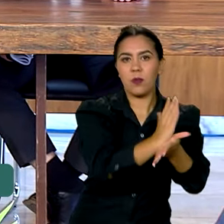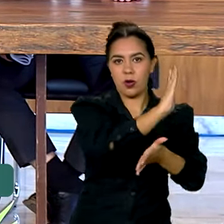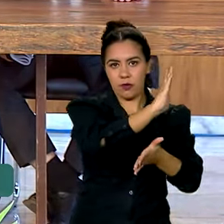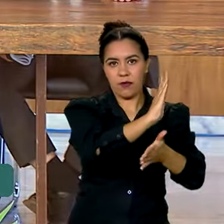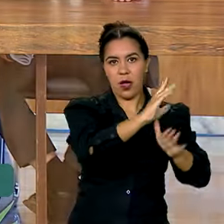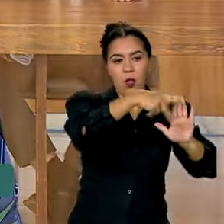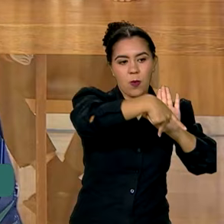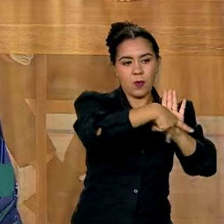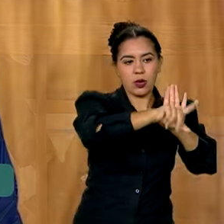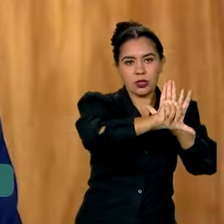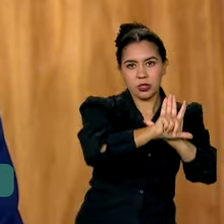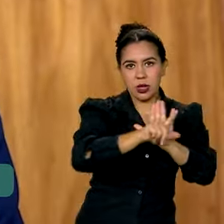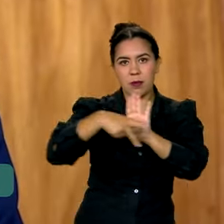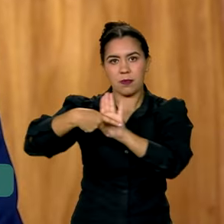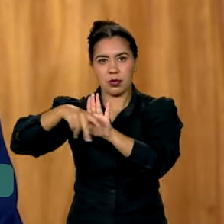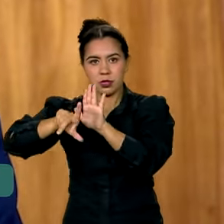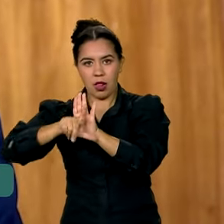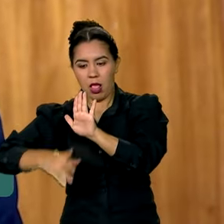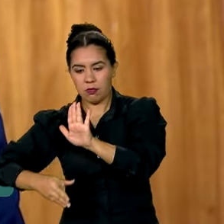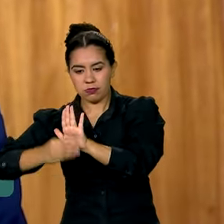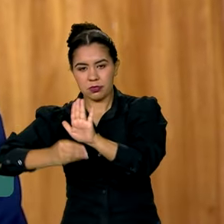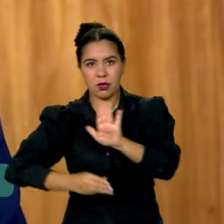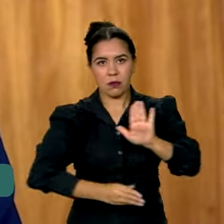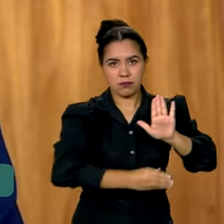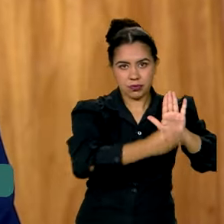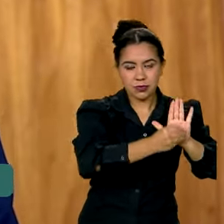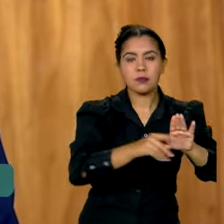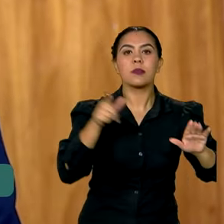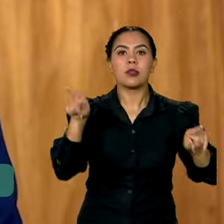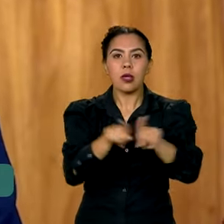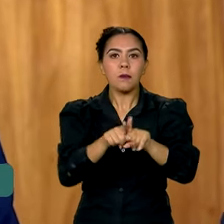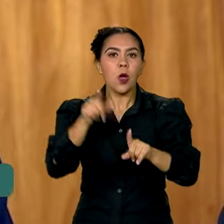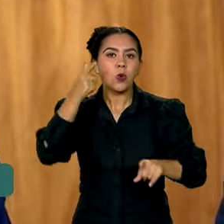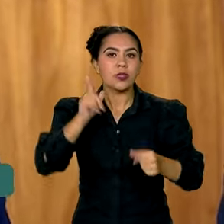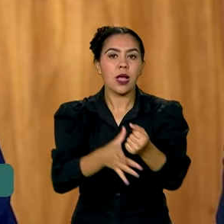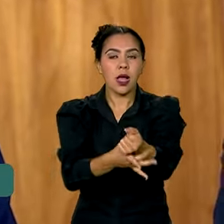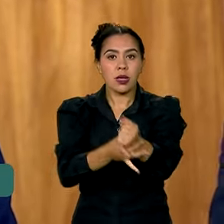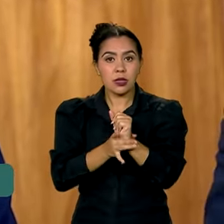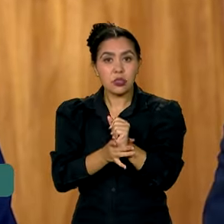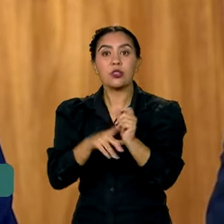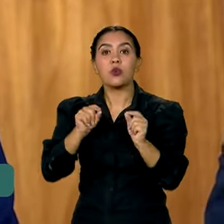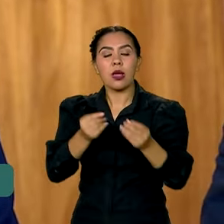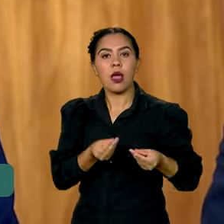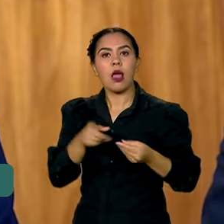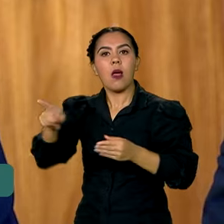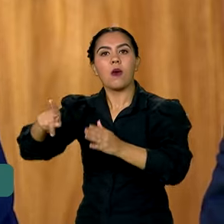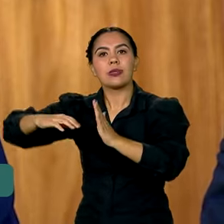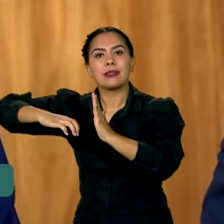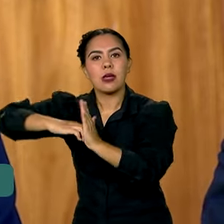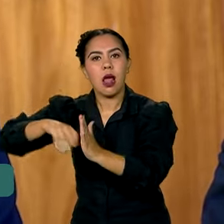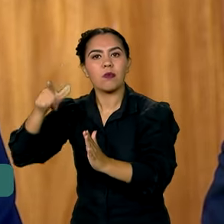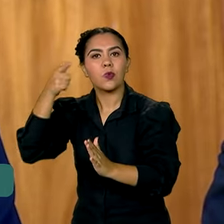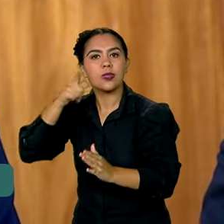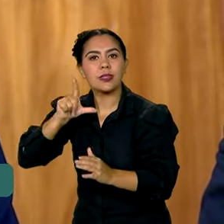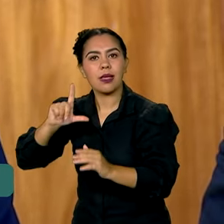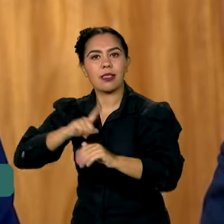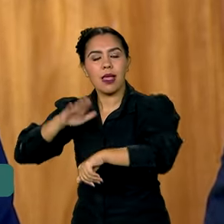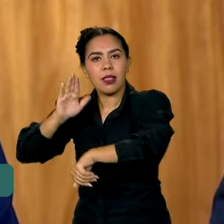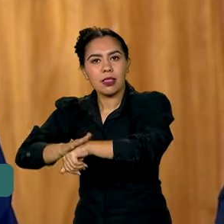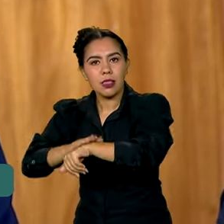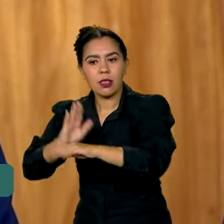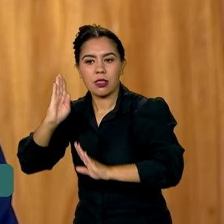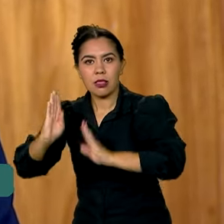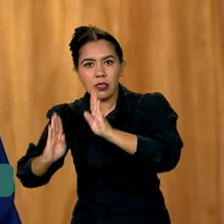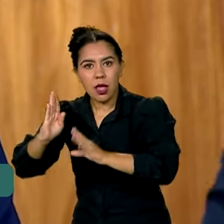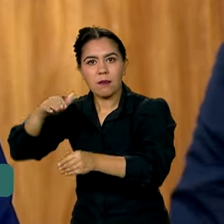dos dois projetos de lei complementar, para garantir ao Senado o tempo necessário para poder votar